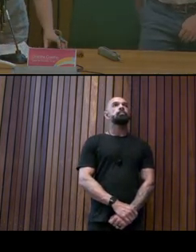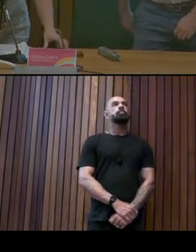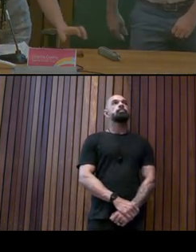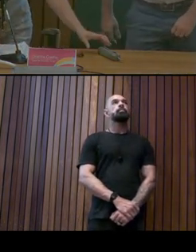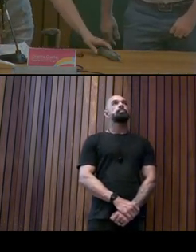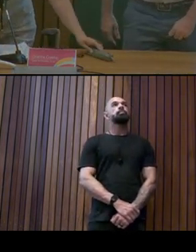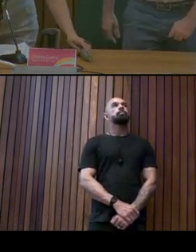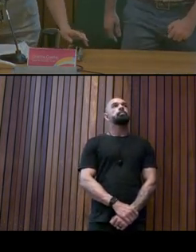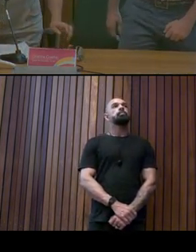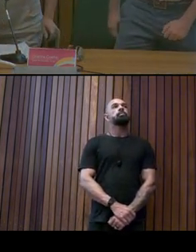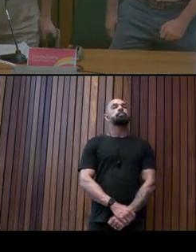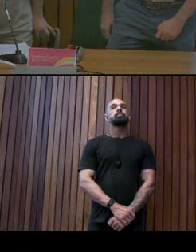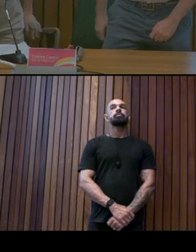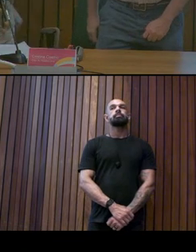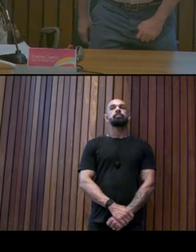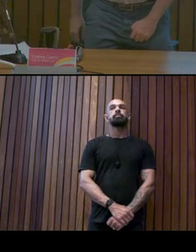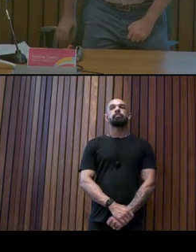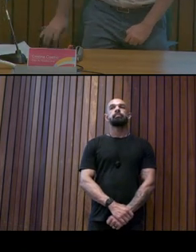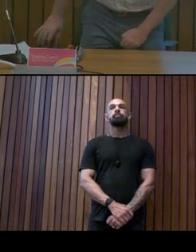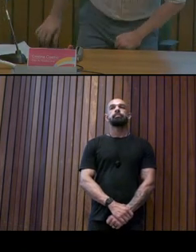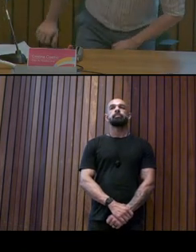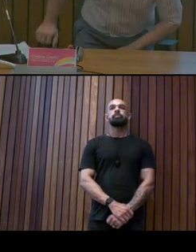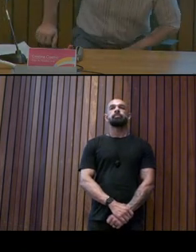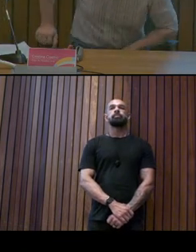Eu não sei, ele não é um PowerPoint.